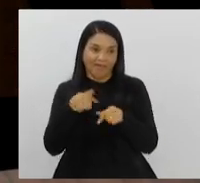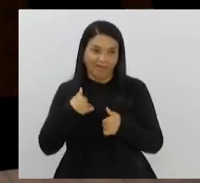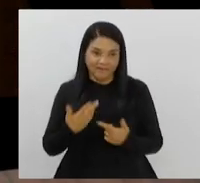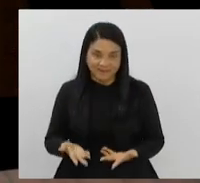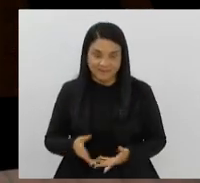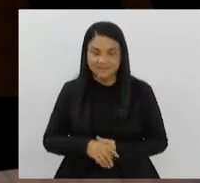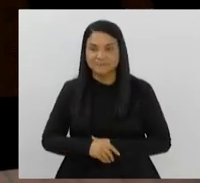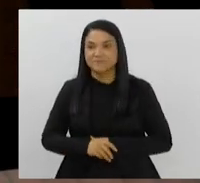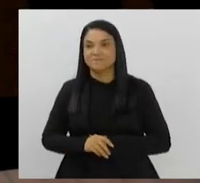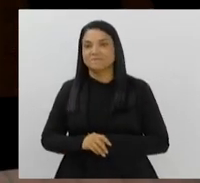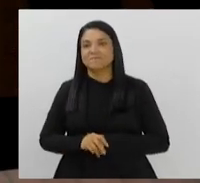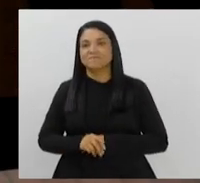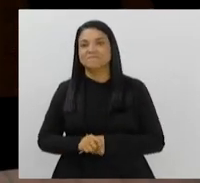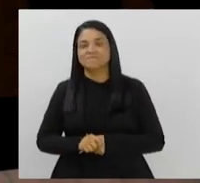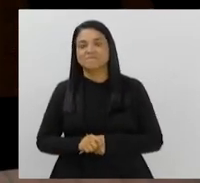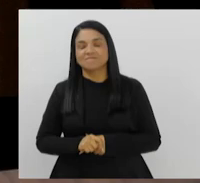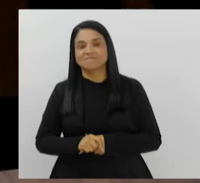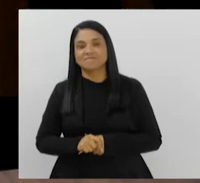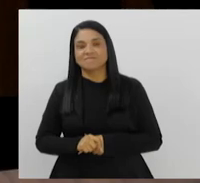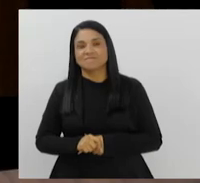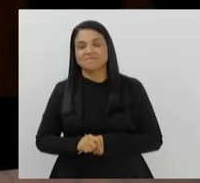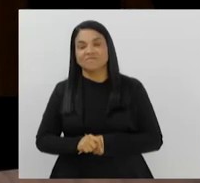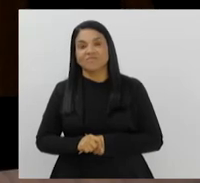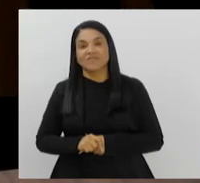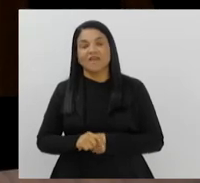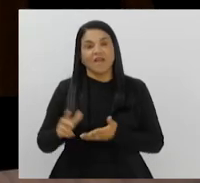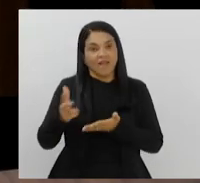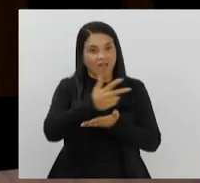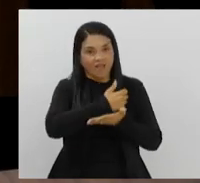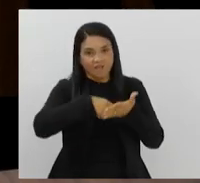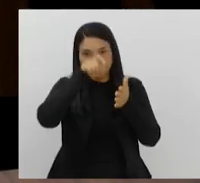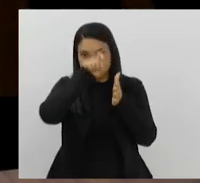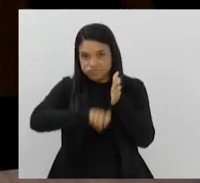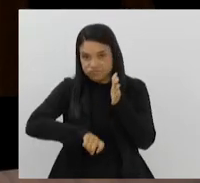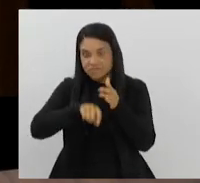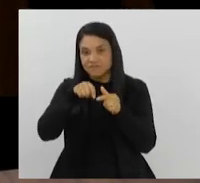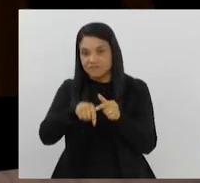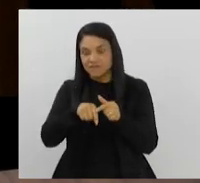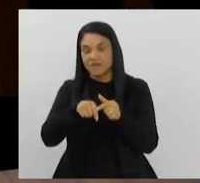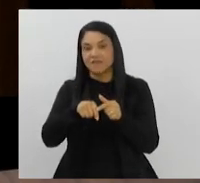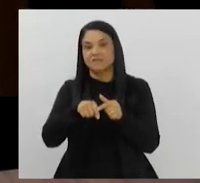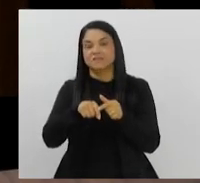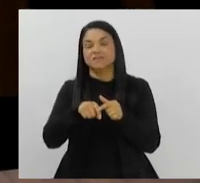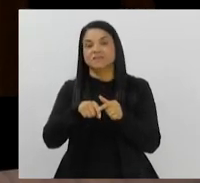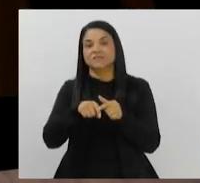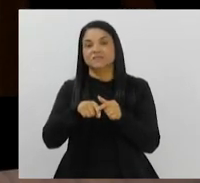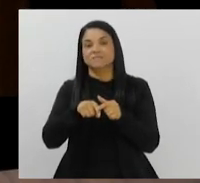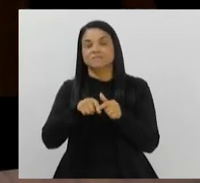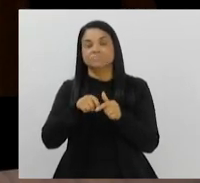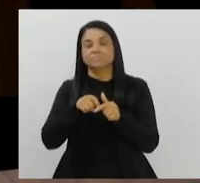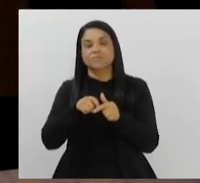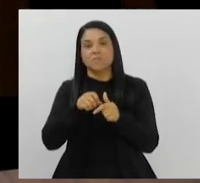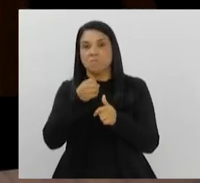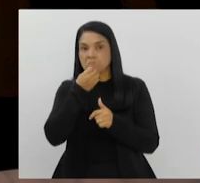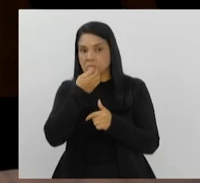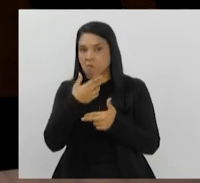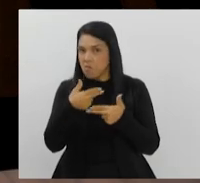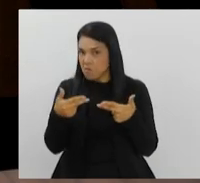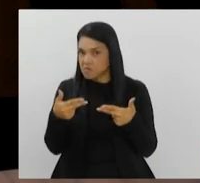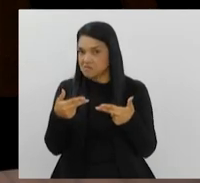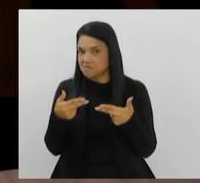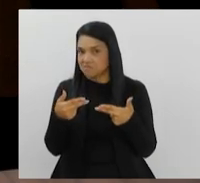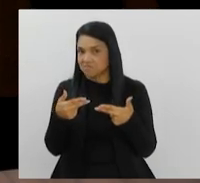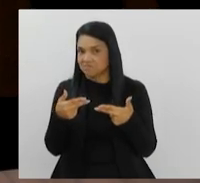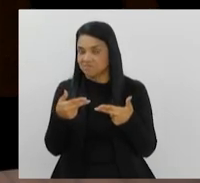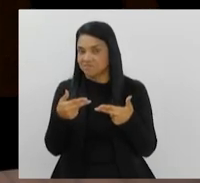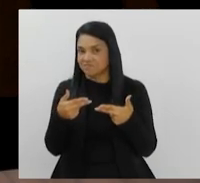Mas a reforma tributária, senhor presidente, se ela tem uma coisa boa,